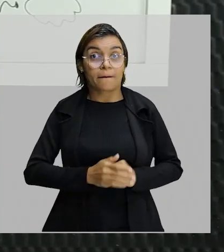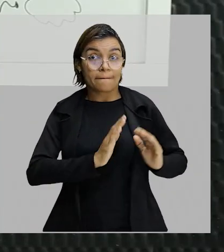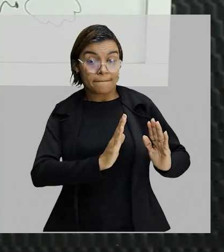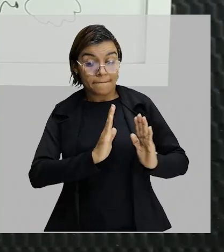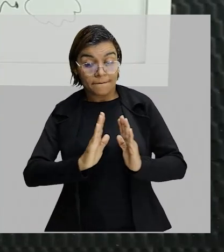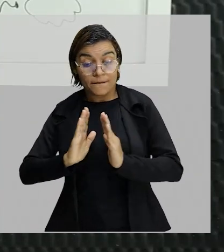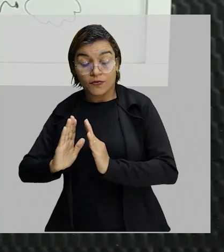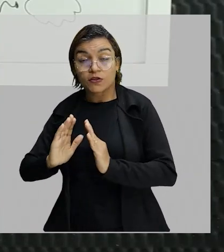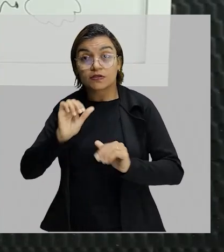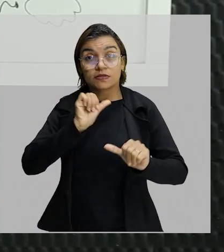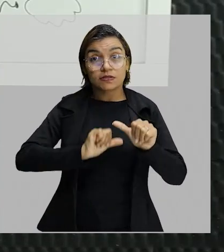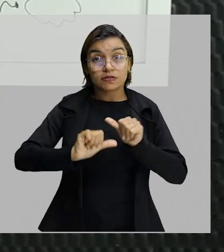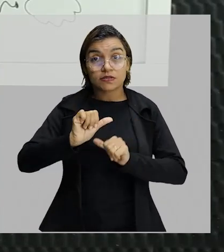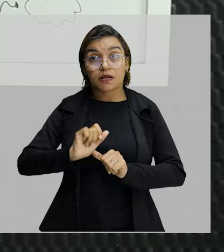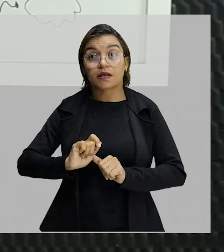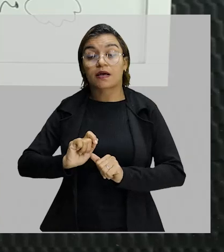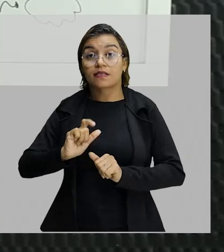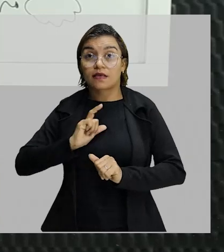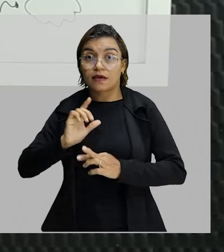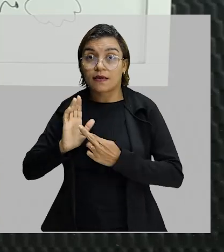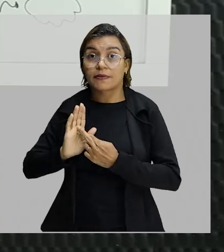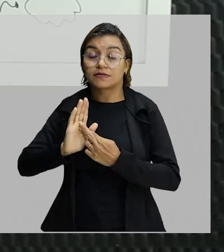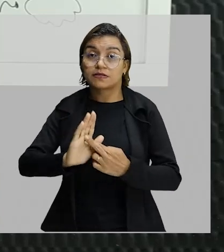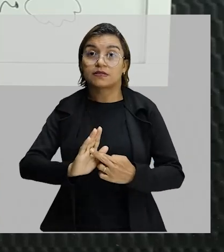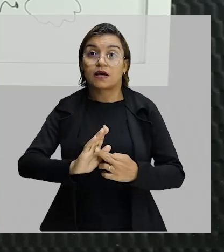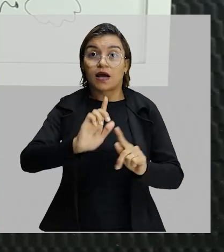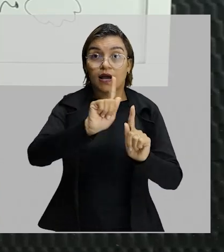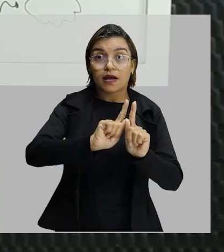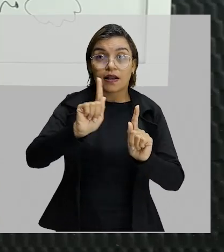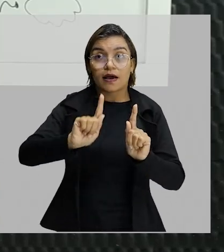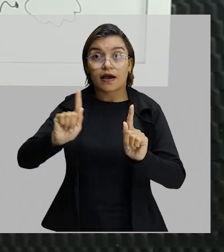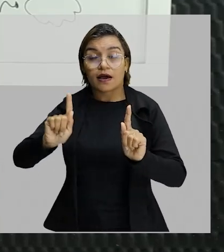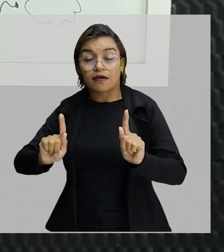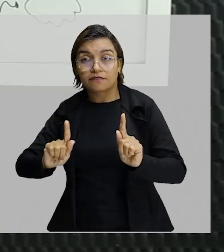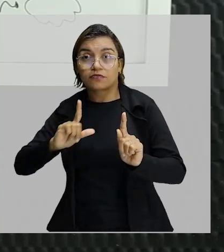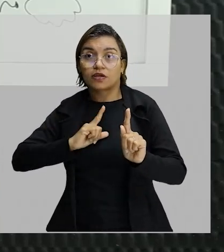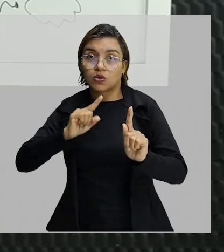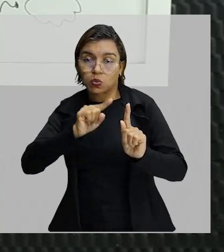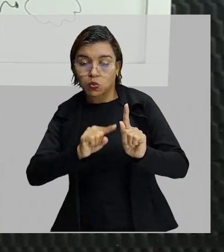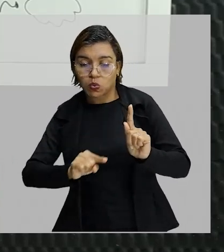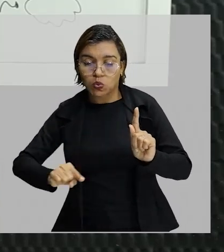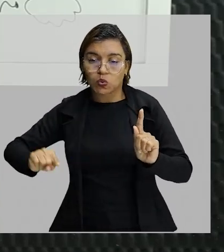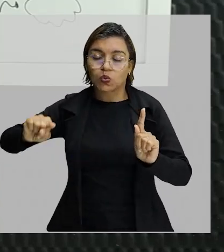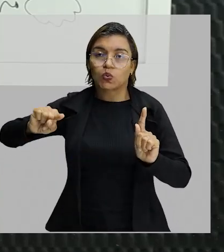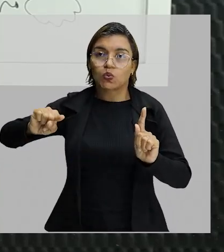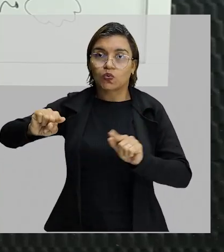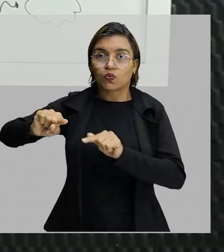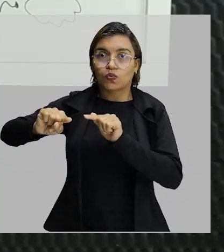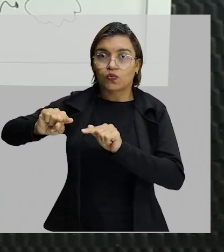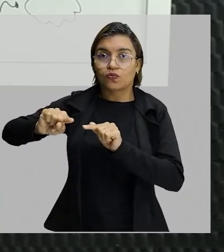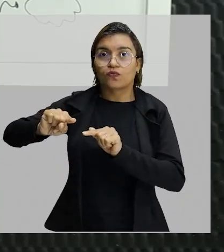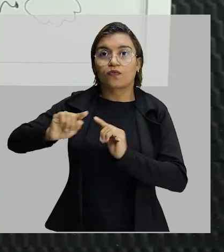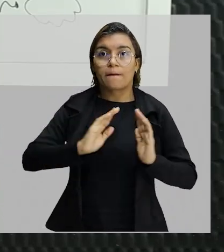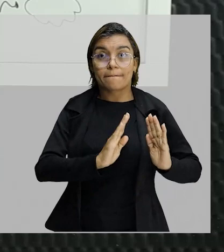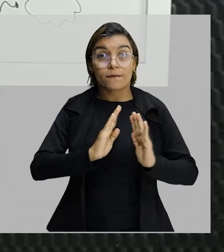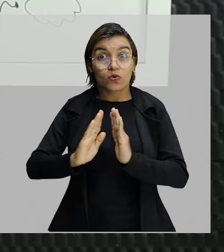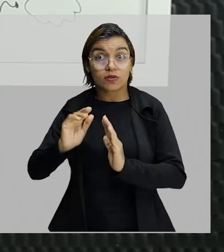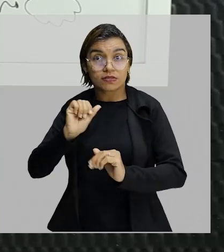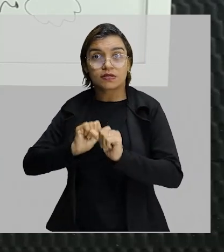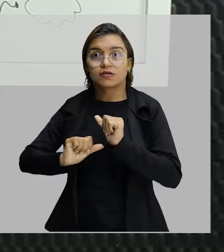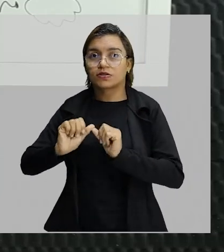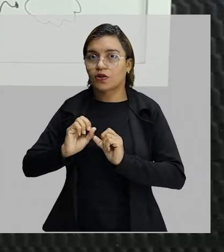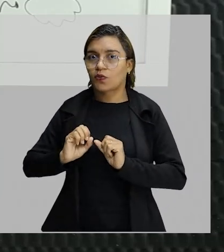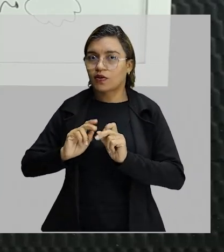pode representar através de gráficos, né, como curvas de aquecimento ou as curvas de mudança de estado. Tá